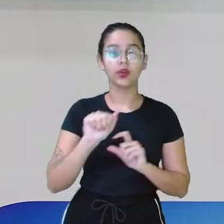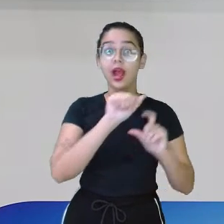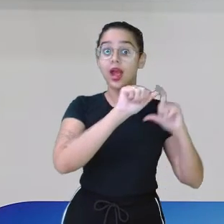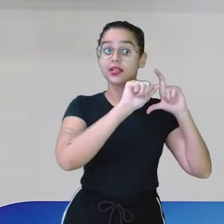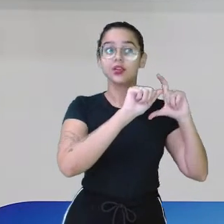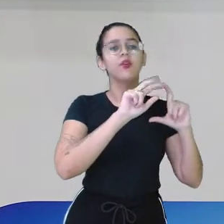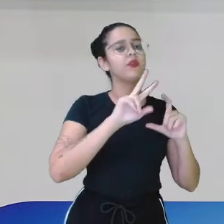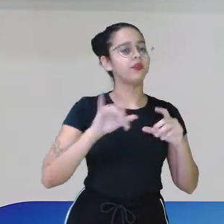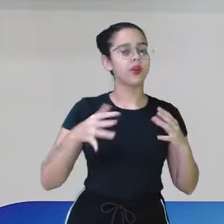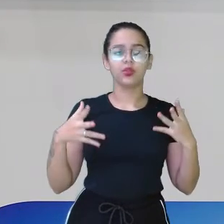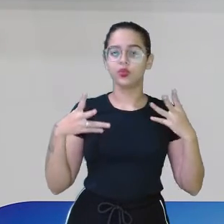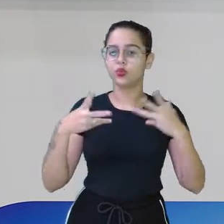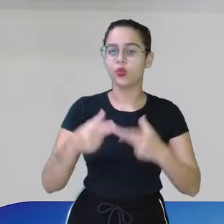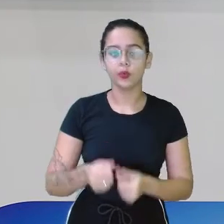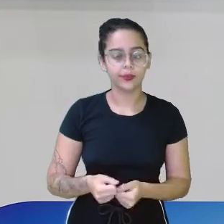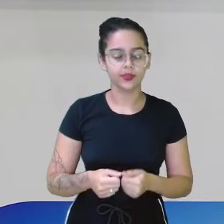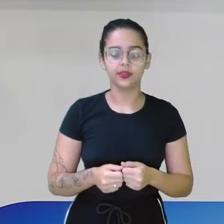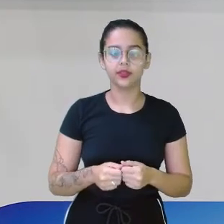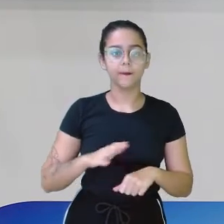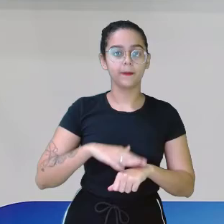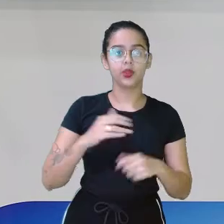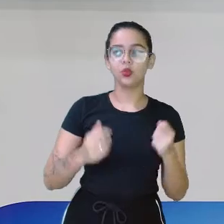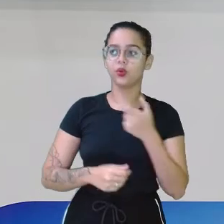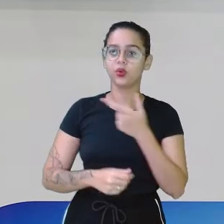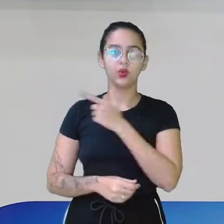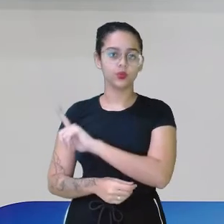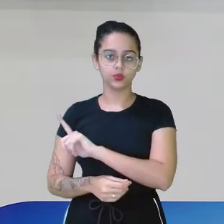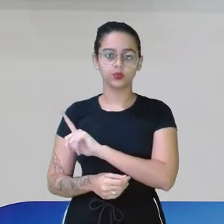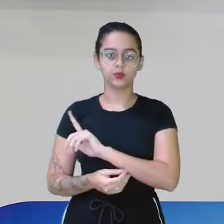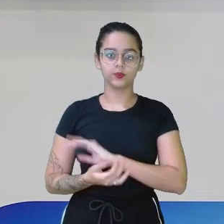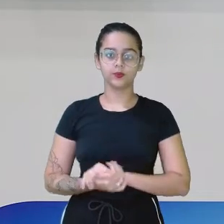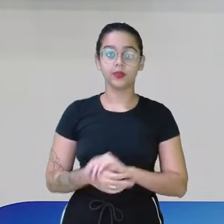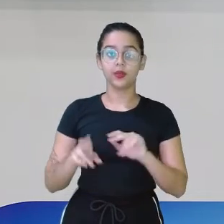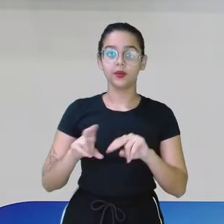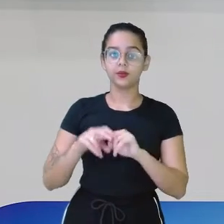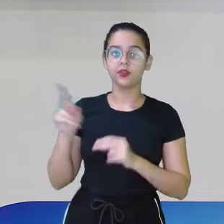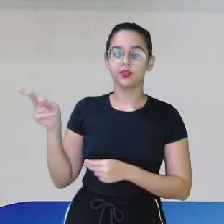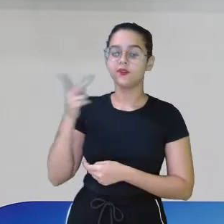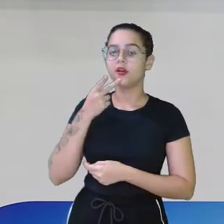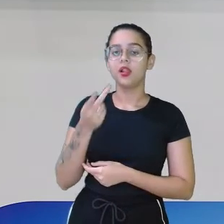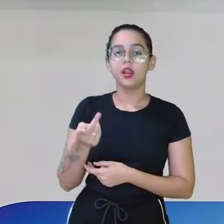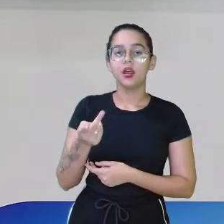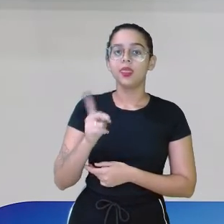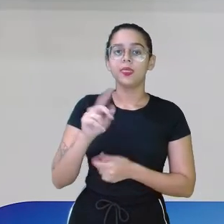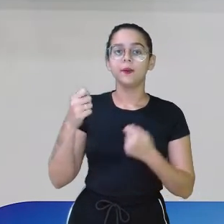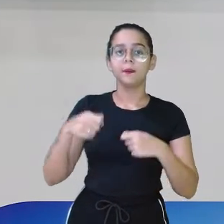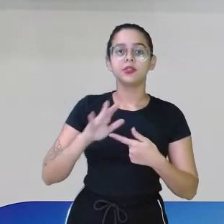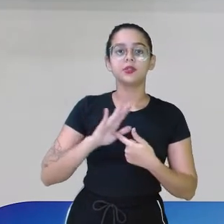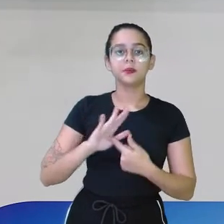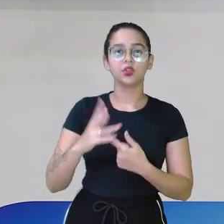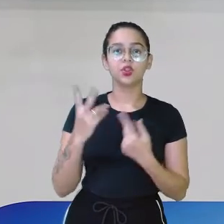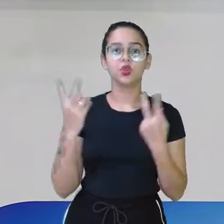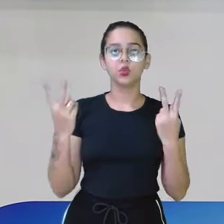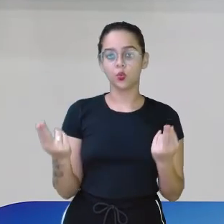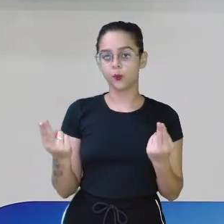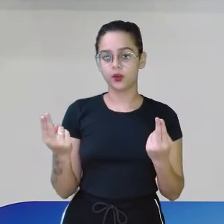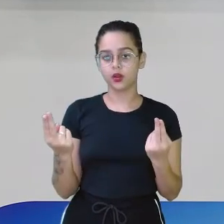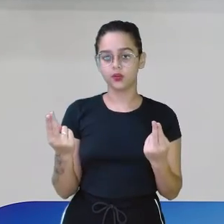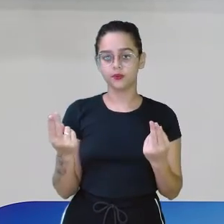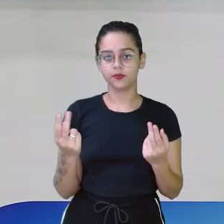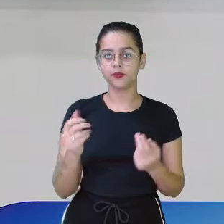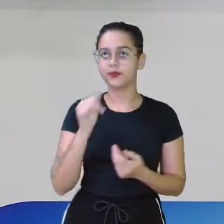dominar em relação ao outro gene, tá certo? Por isso que ele está dizendo que não precisa se apresentar em dupla, por